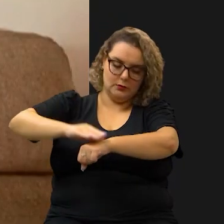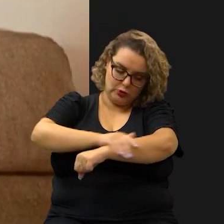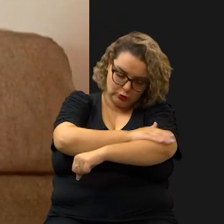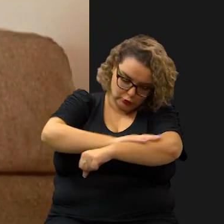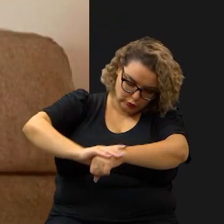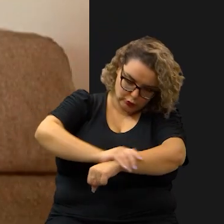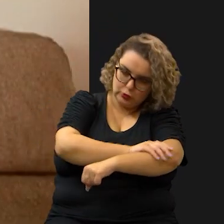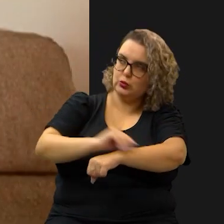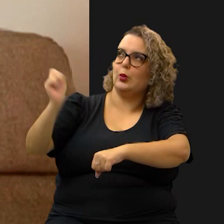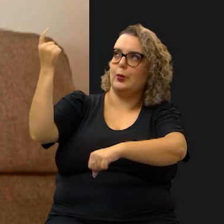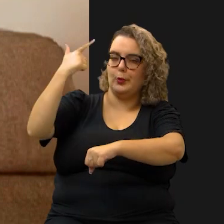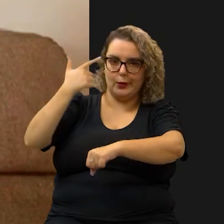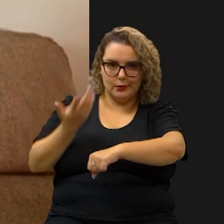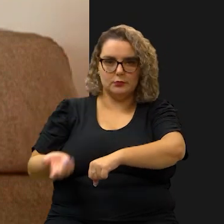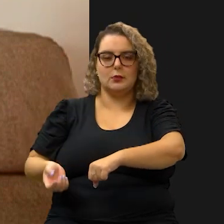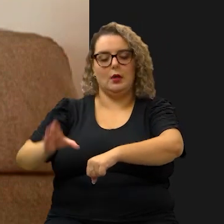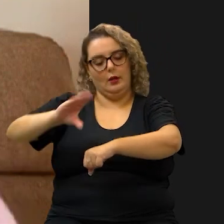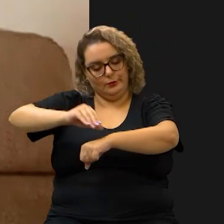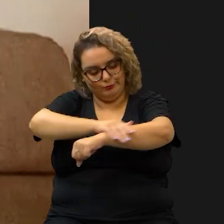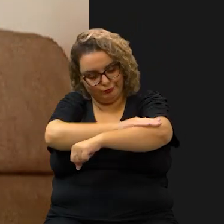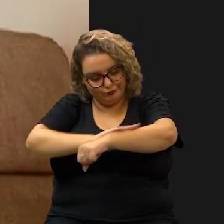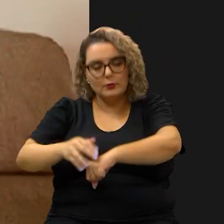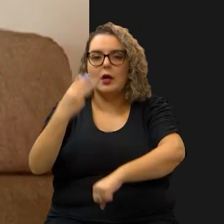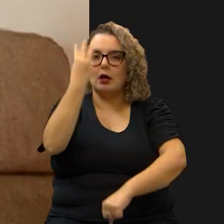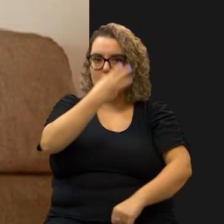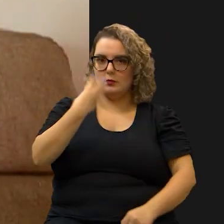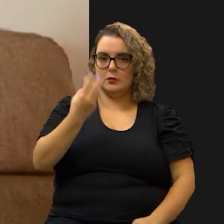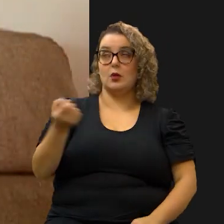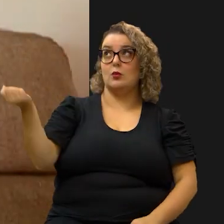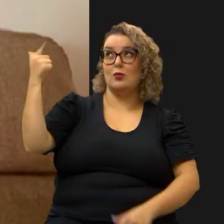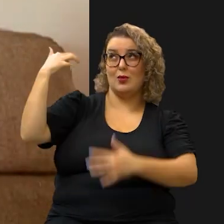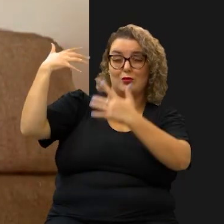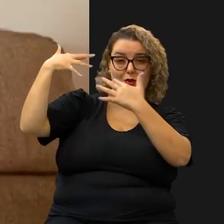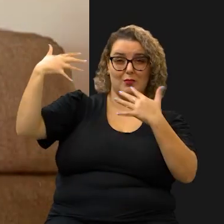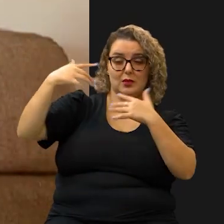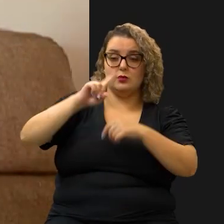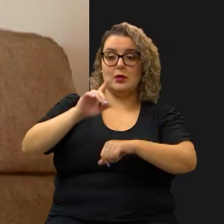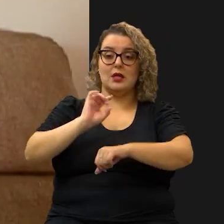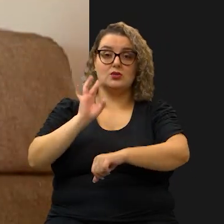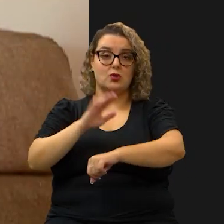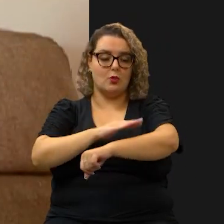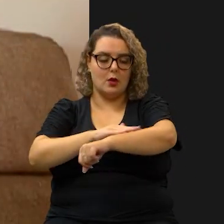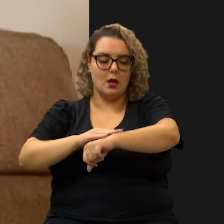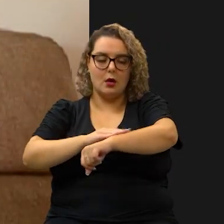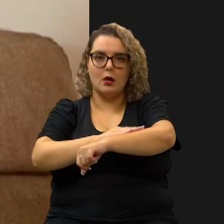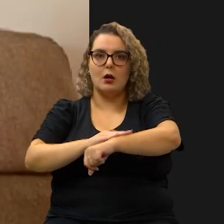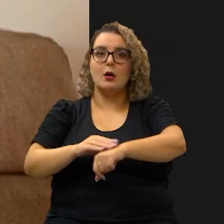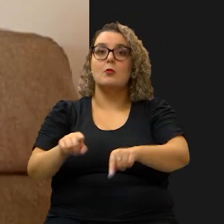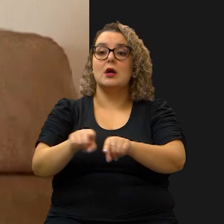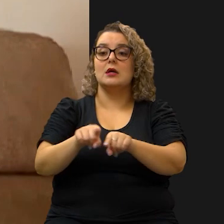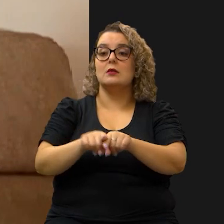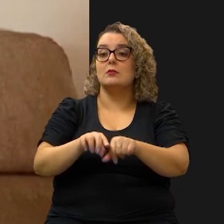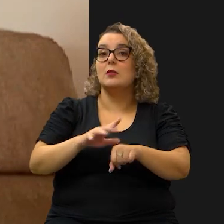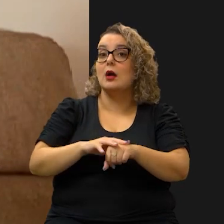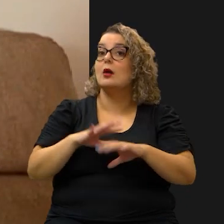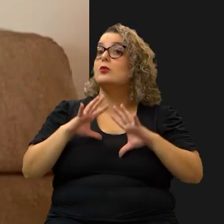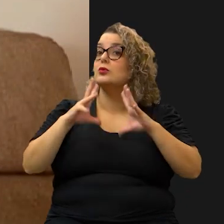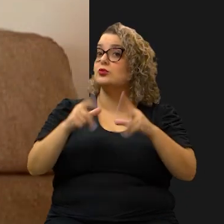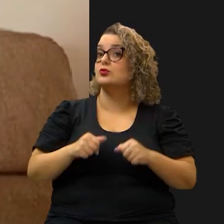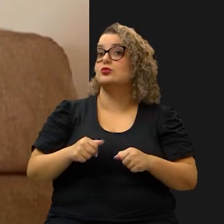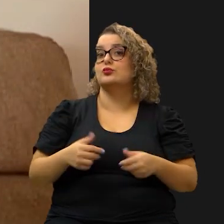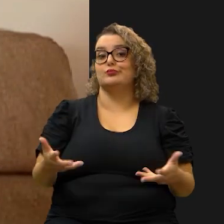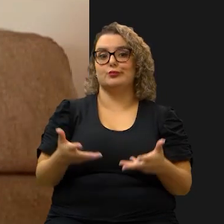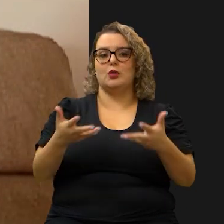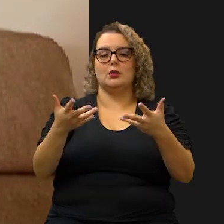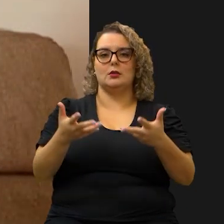ele não ativa, os raios ultravioletas, eles não ativam só a pele, mas eles ativam a doença como